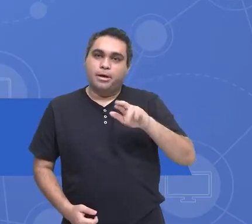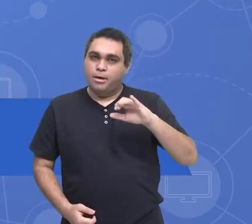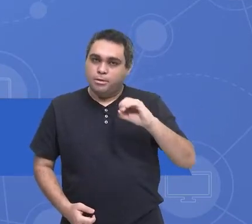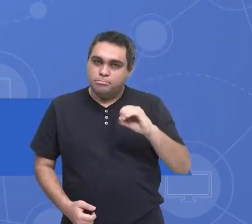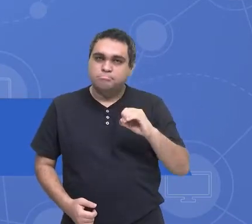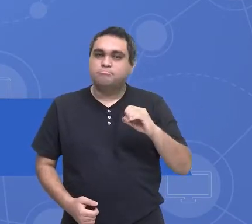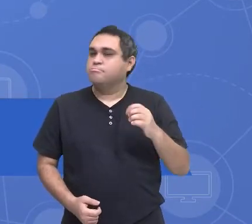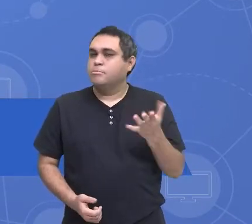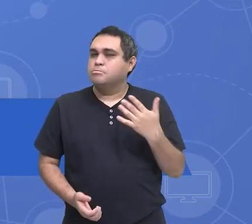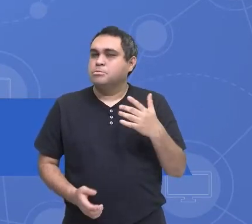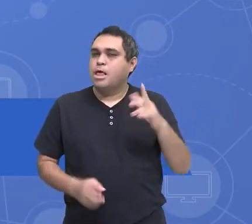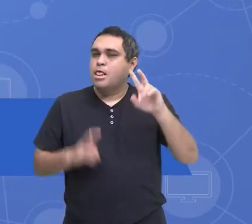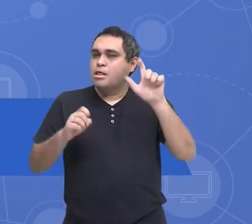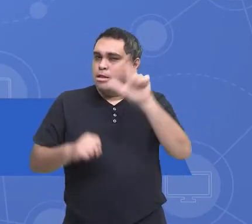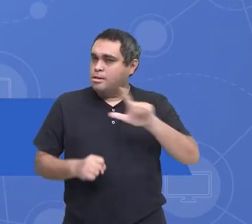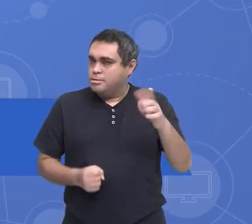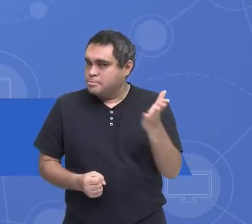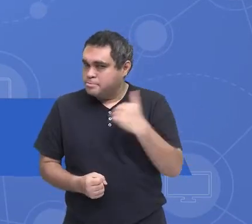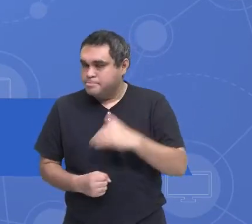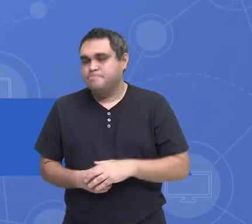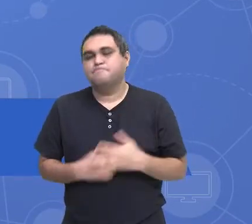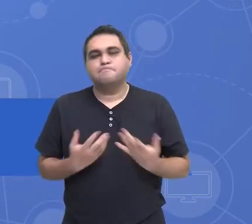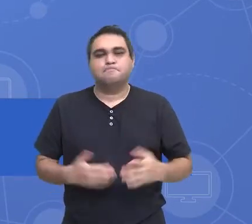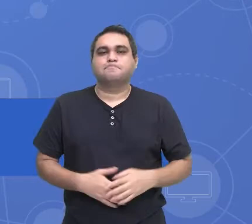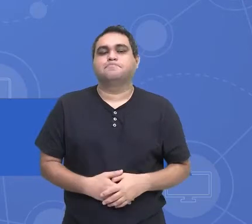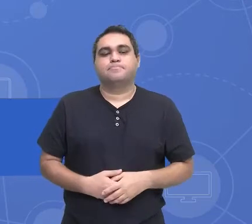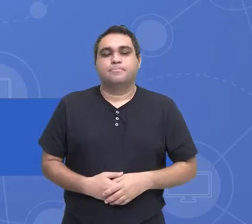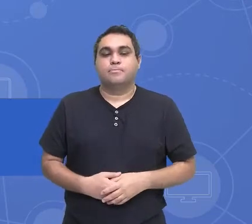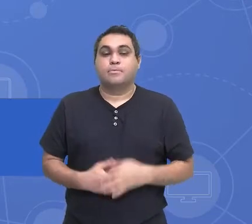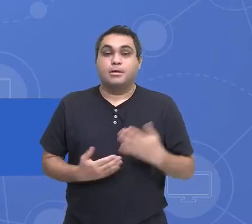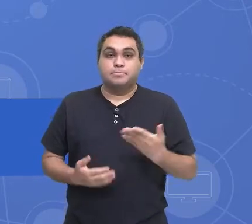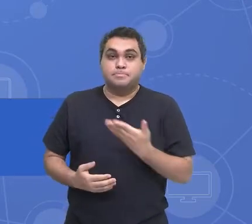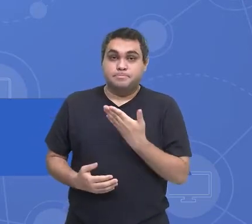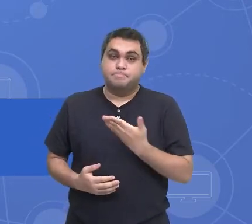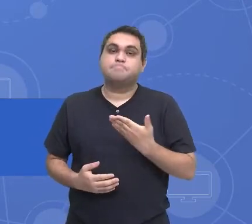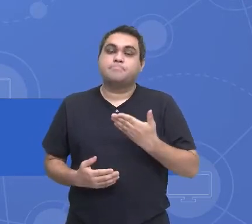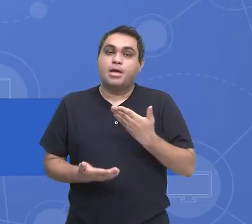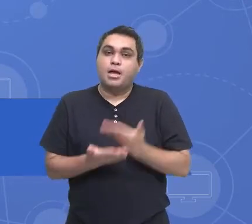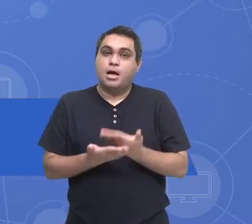Vamos falar sobre literatura? Vamos lá, olha só. Aula